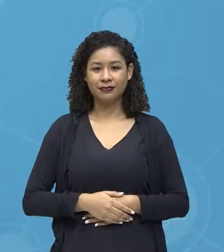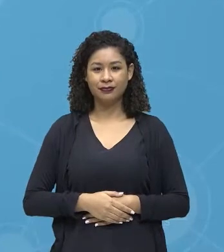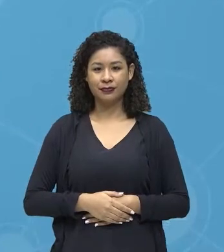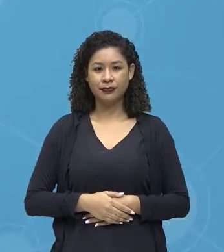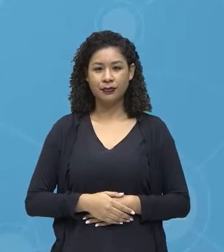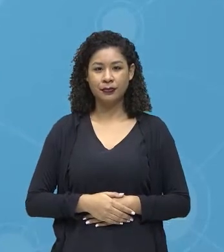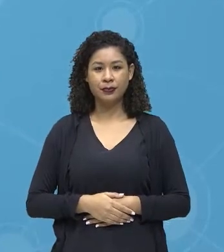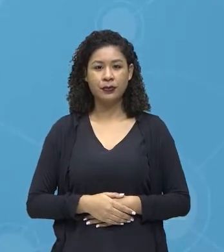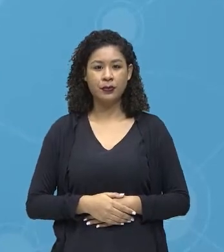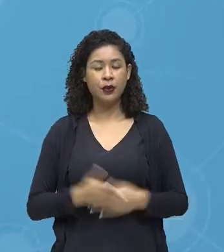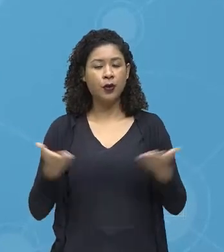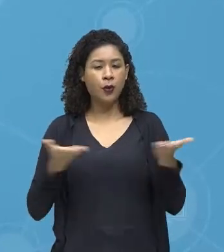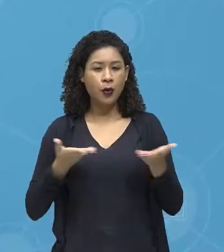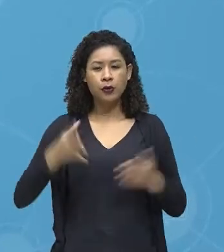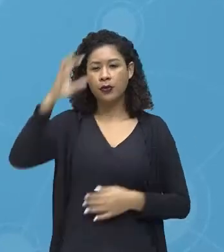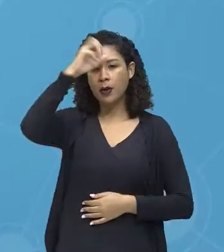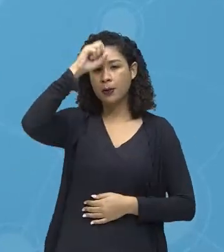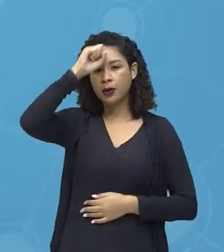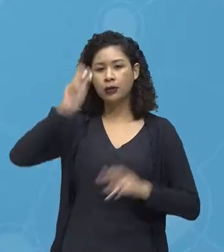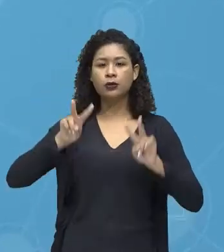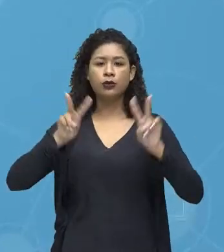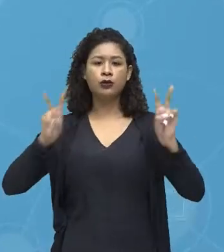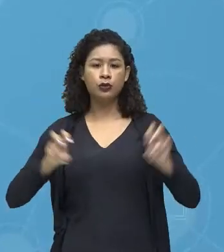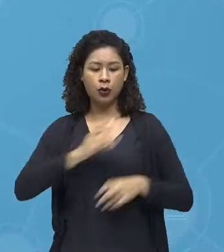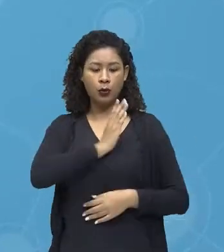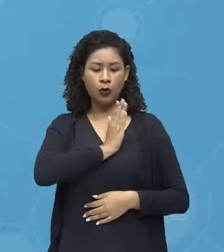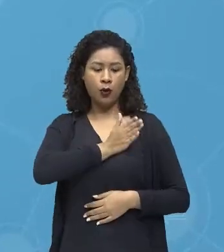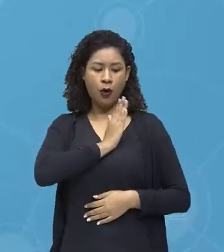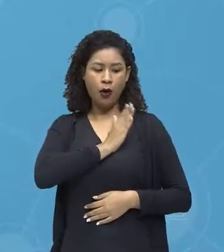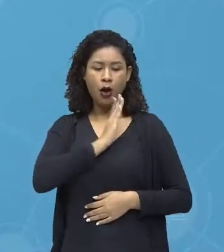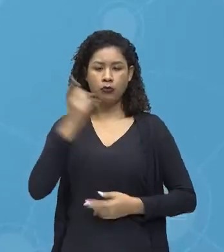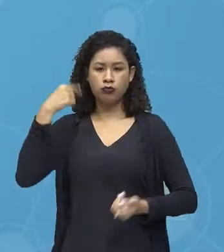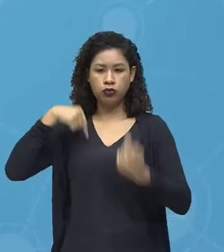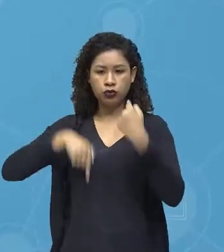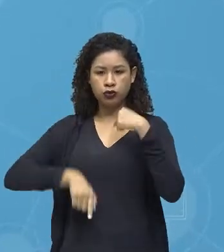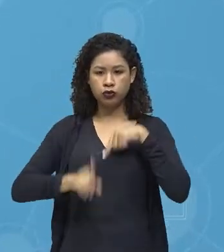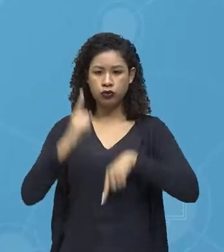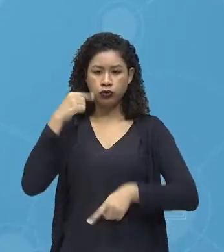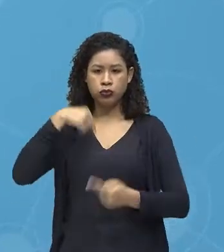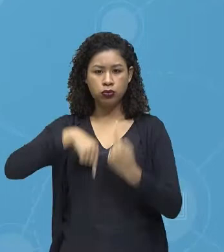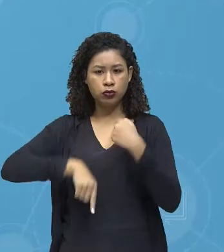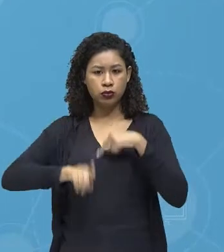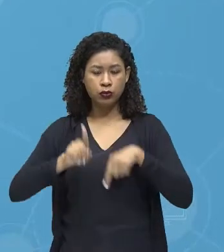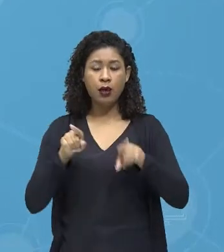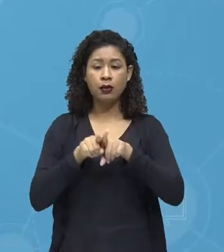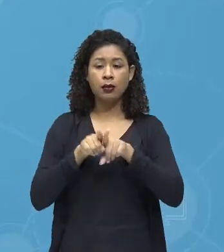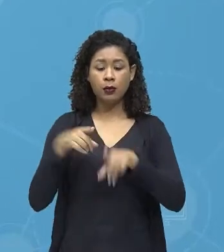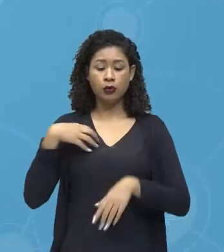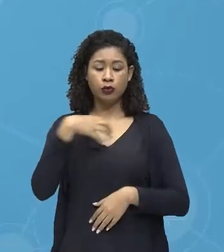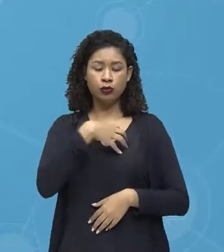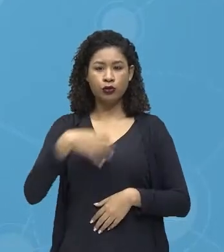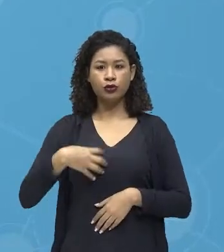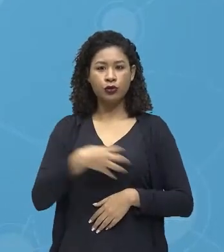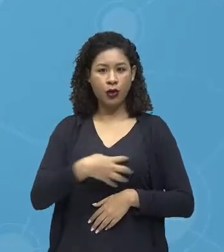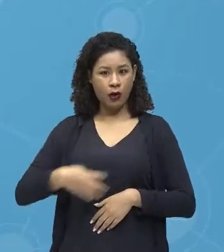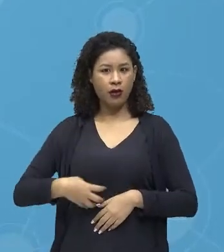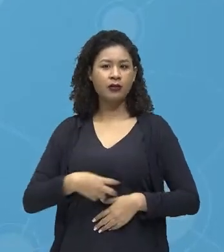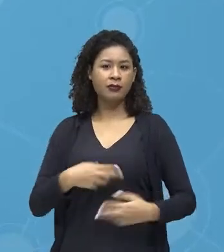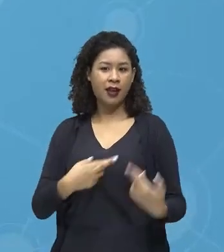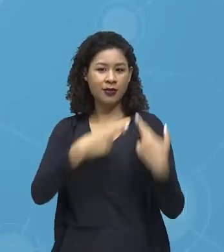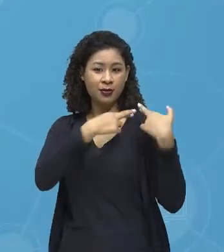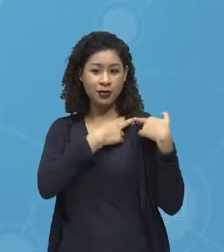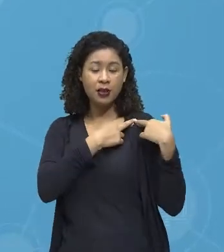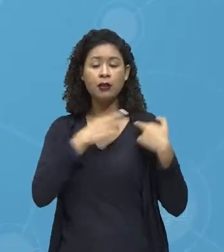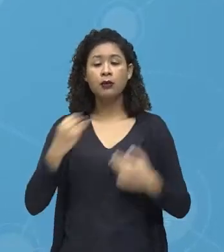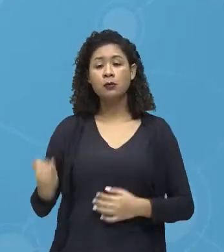sistema cardiovascular, vamos observar ali quais são os órgãos que compõem esse sistema e qual a importância dele para a nossa vida,